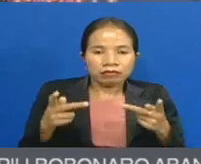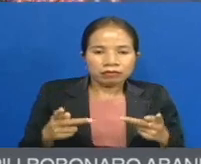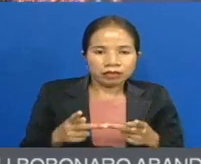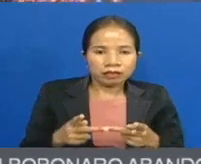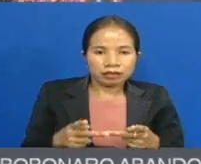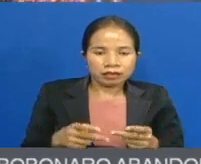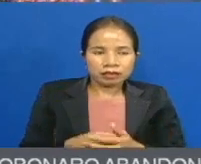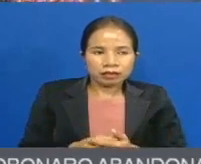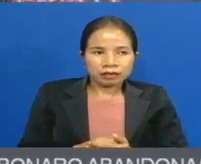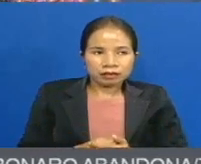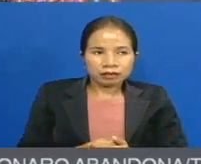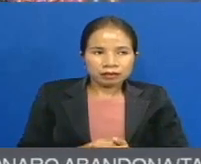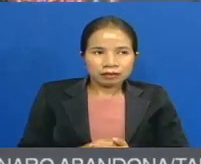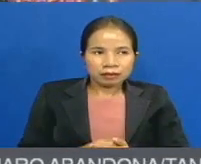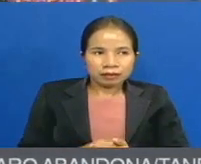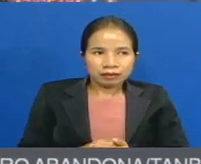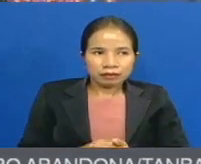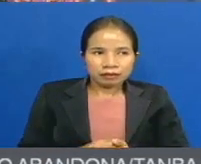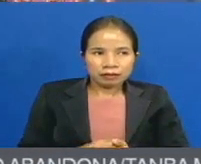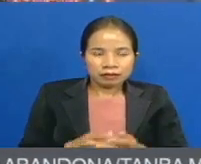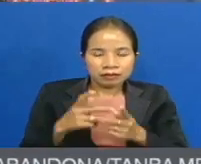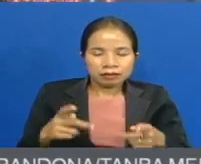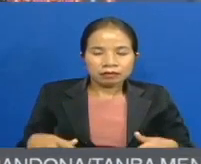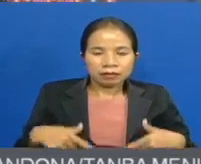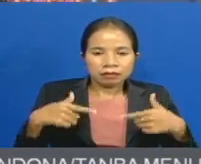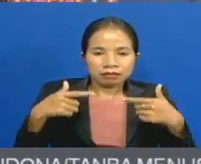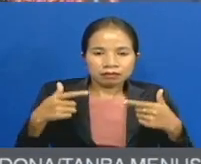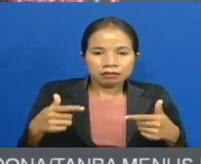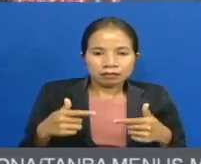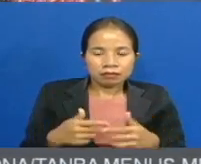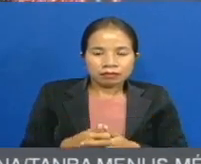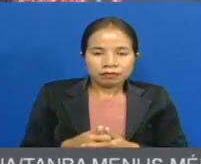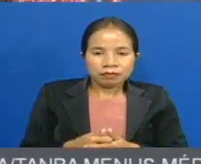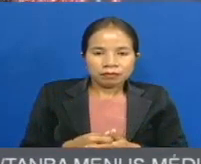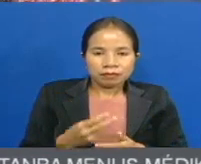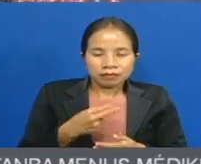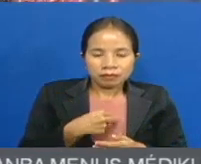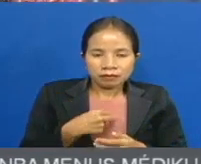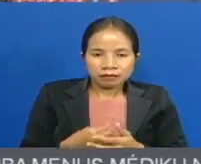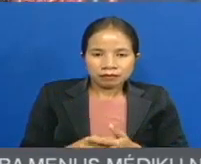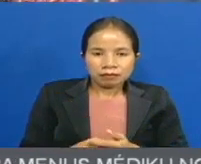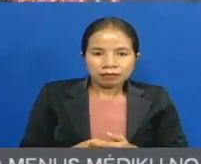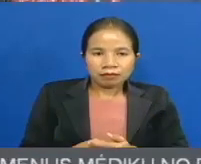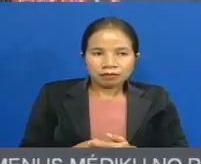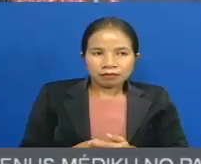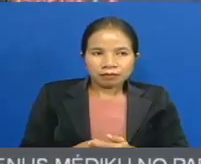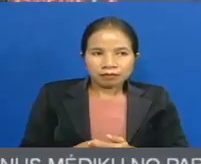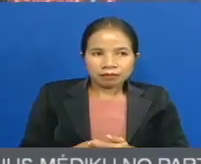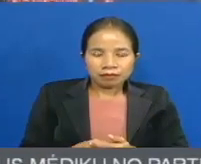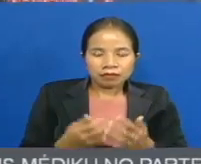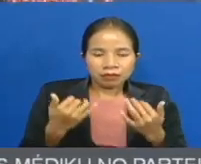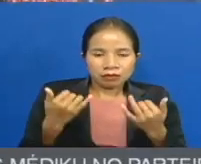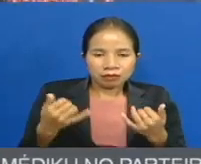tem fatin da nema ca, e tem cadeira nema ca, mures mai, né? Não na inqueira, se na liu, nema ca,